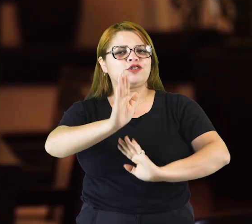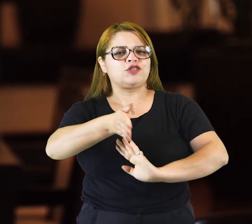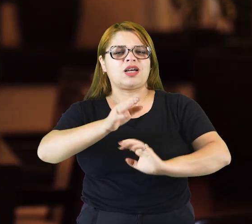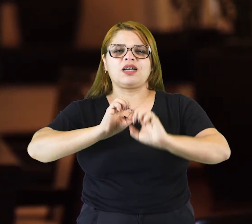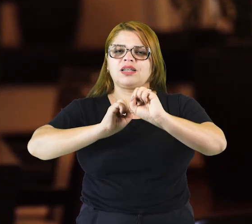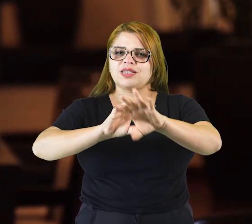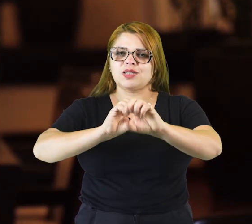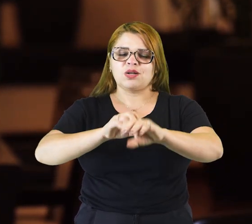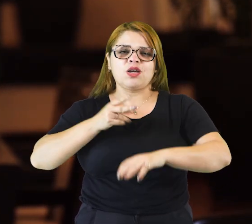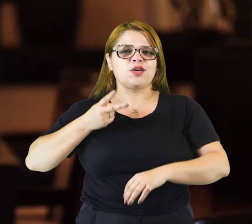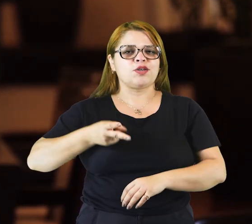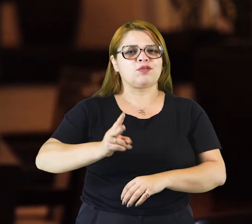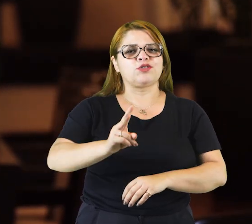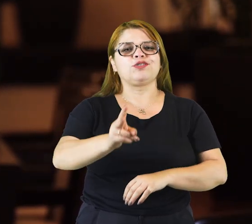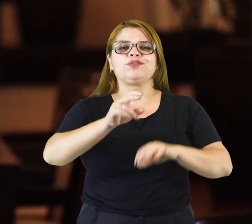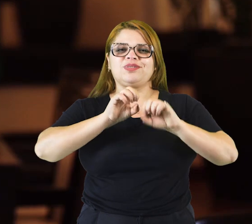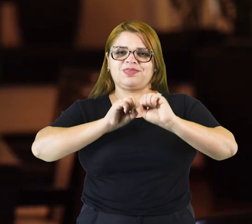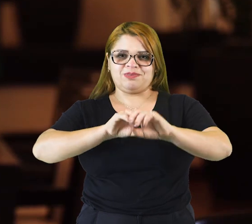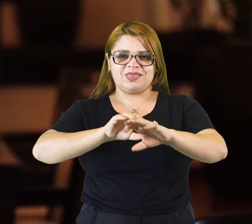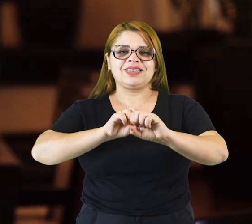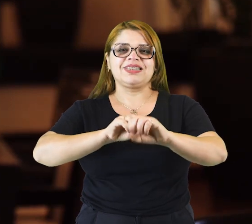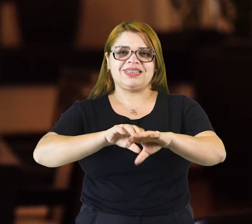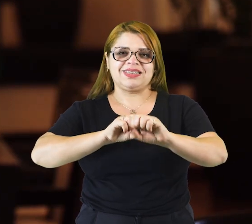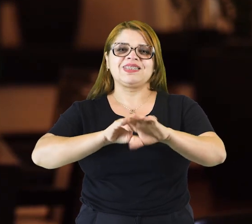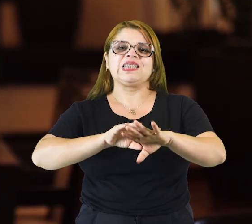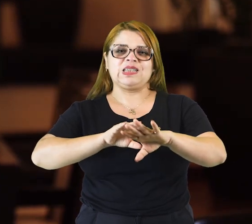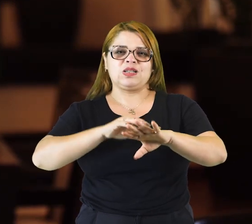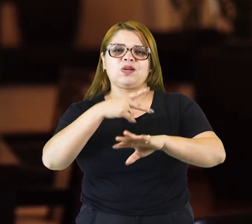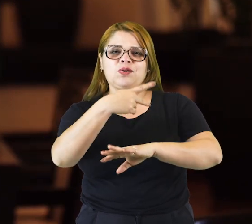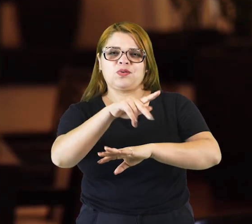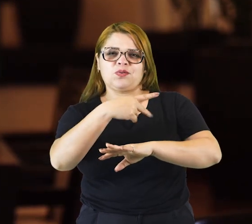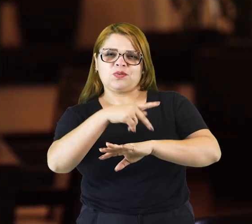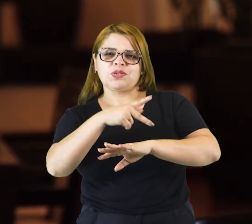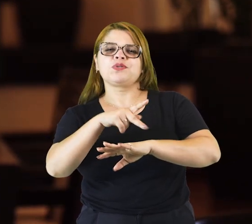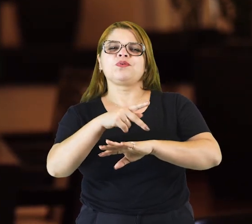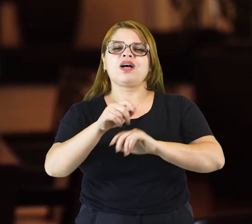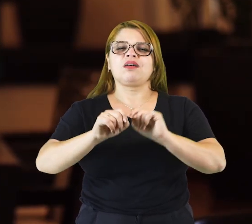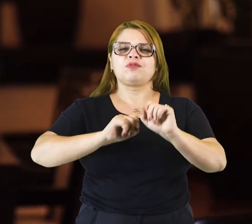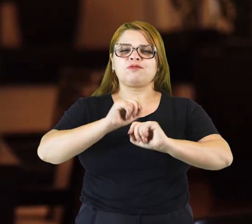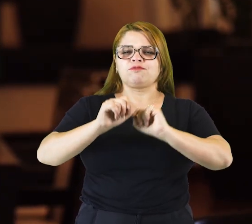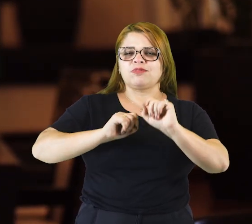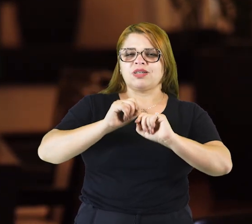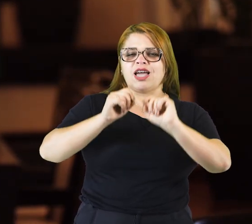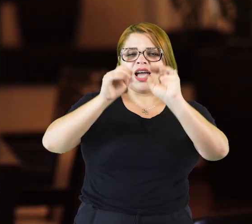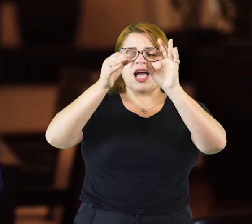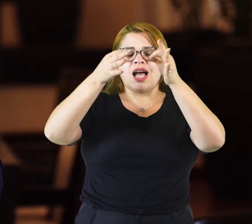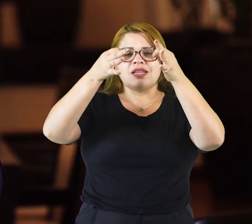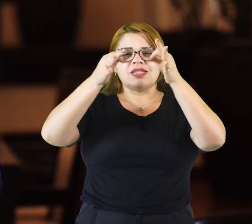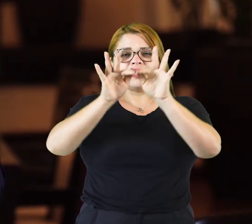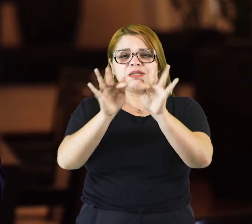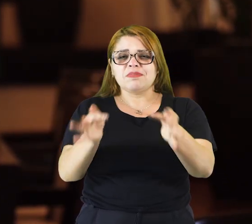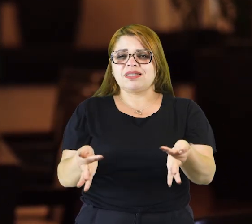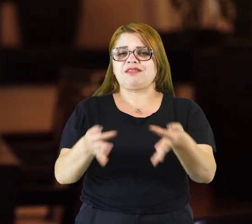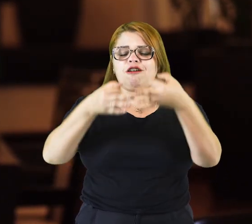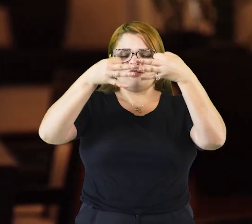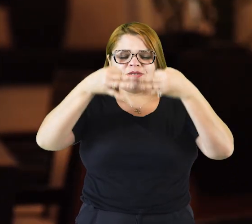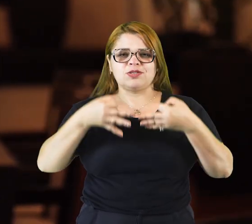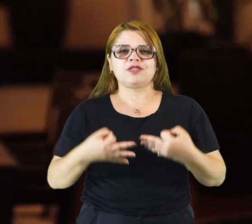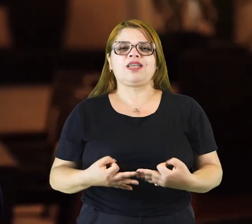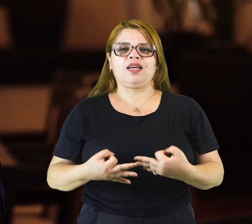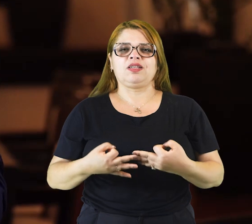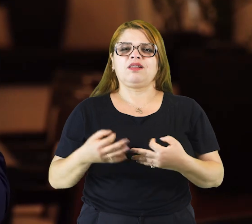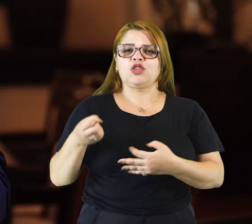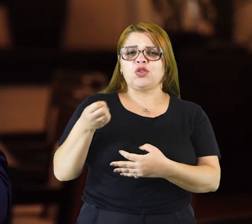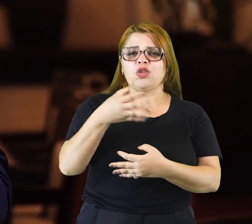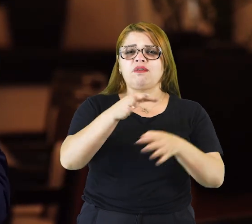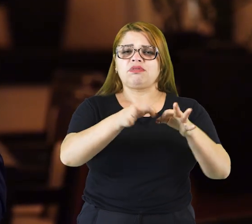ensinou muito e continua nos ensinando com a sua retidão e honestidade e simplicidade. Que